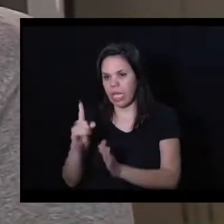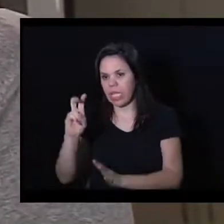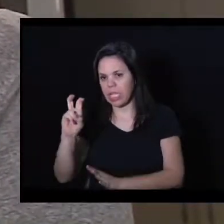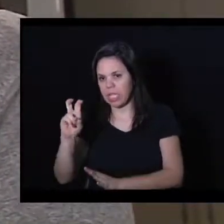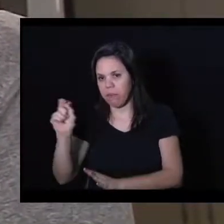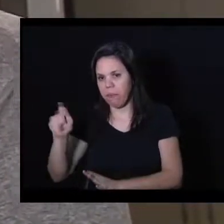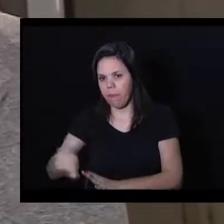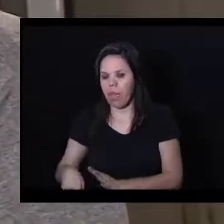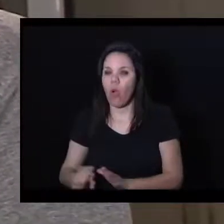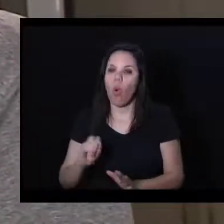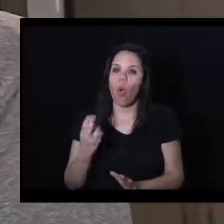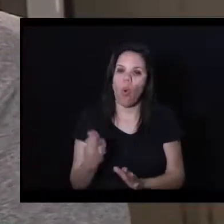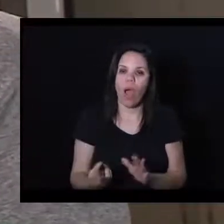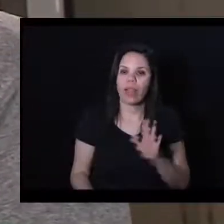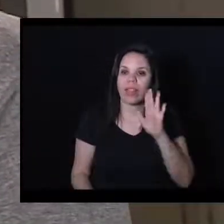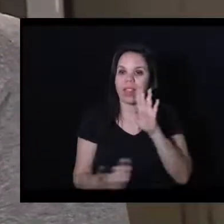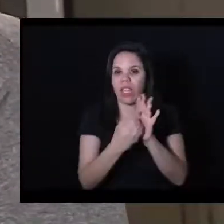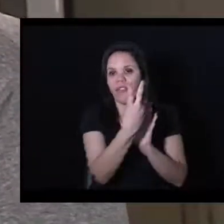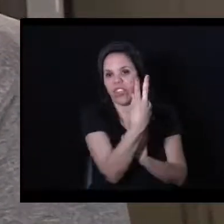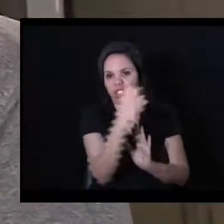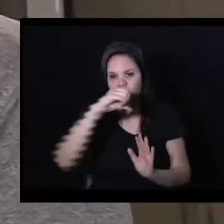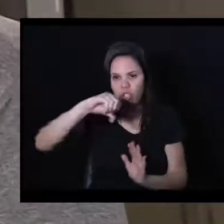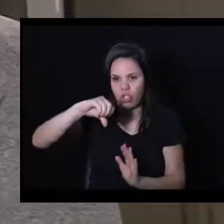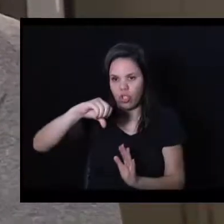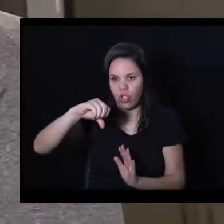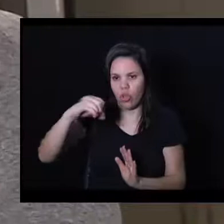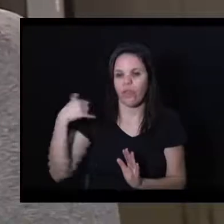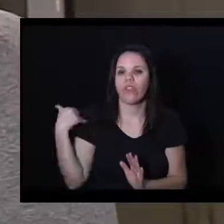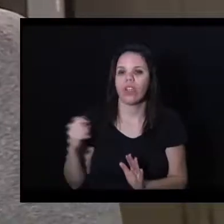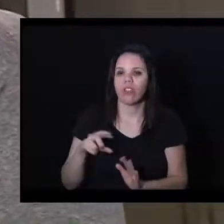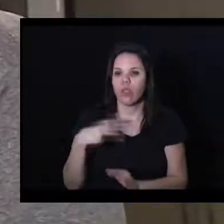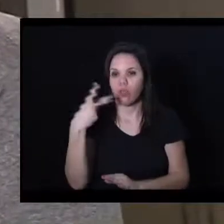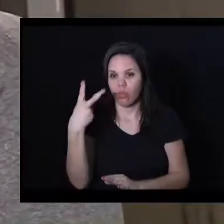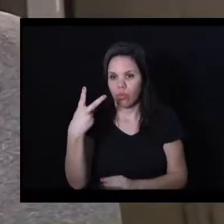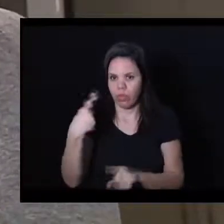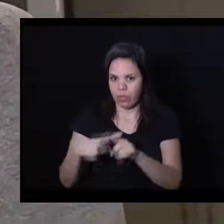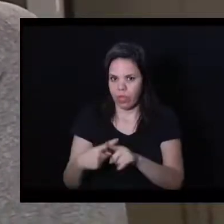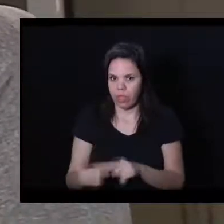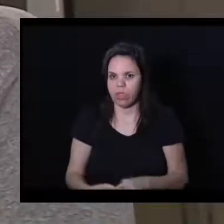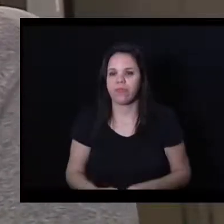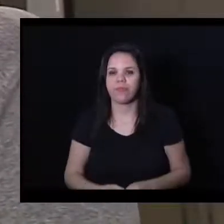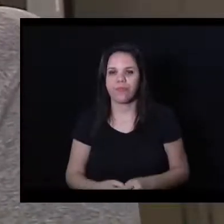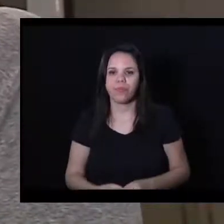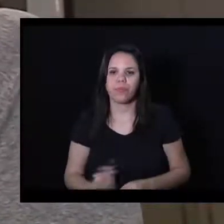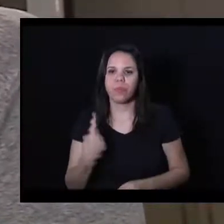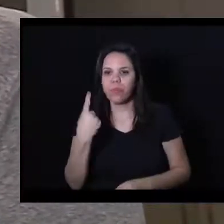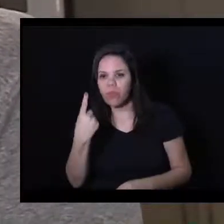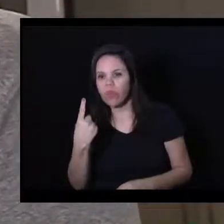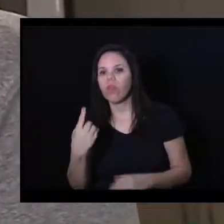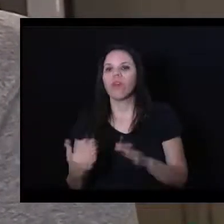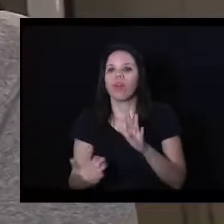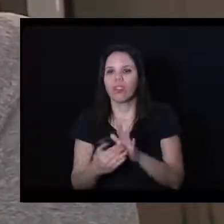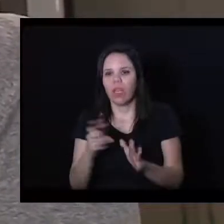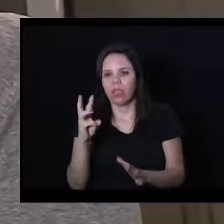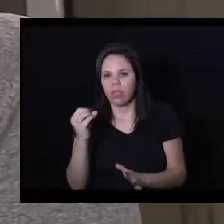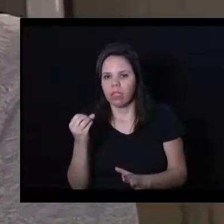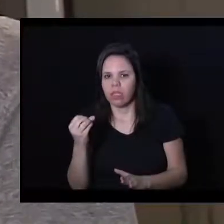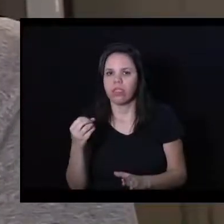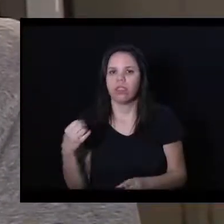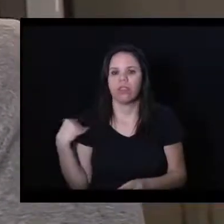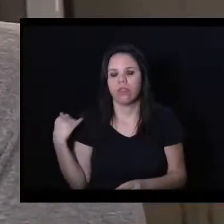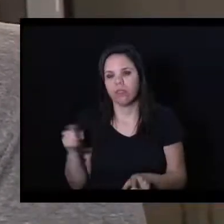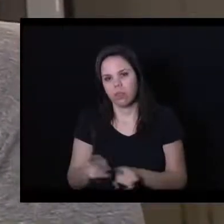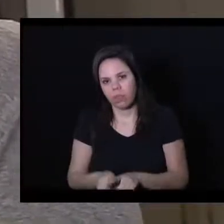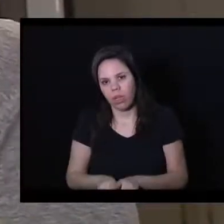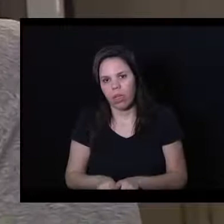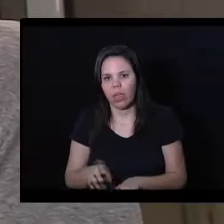tem até 29 anos são 2 doses e de 30 a 59 anos 1 dose. Nós só damos doses a mais quando a